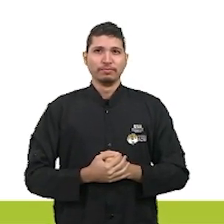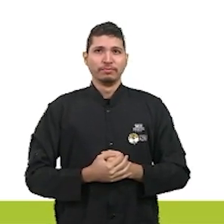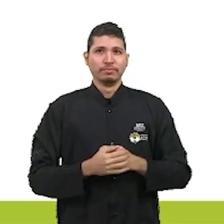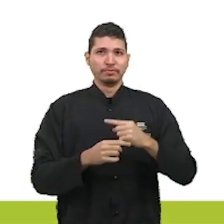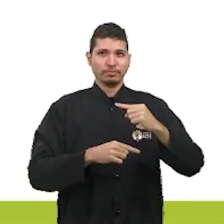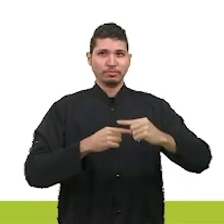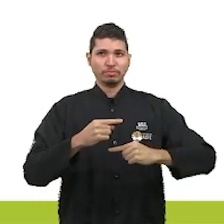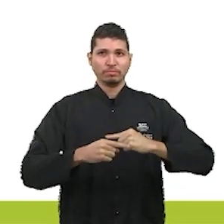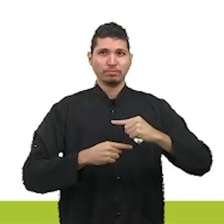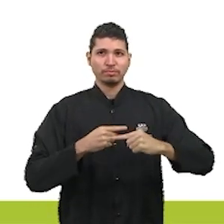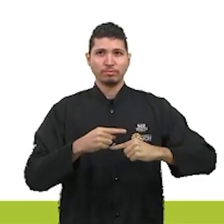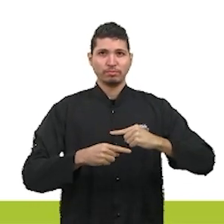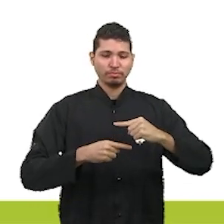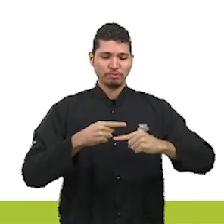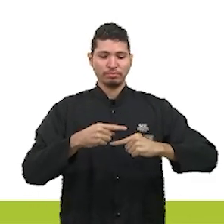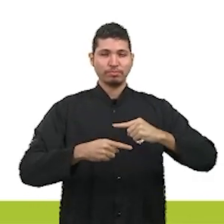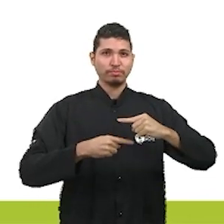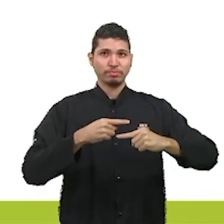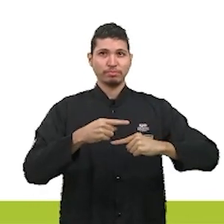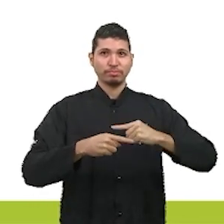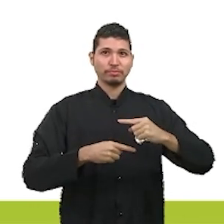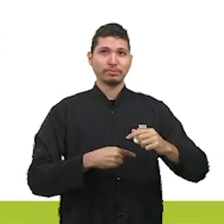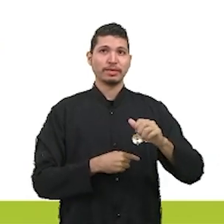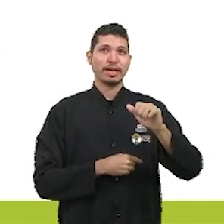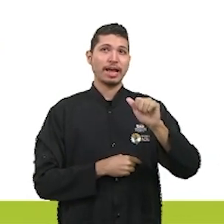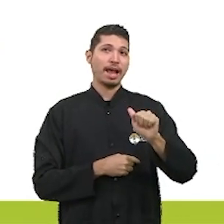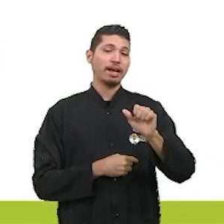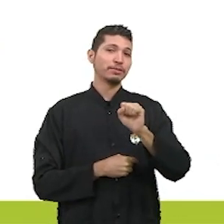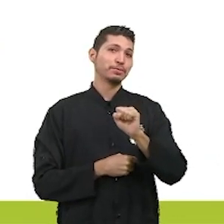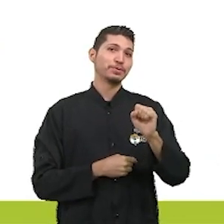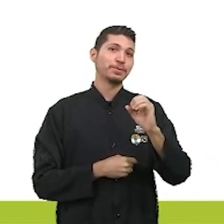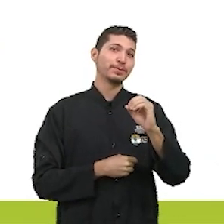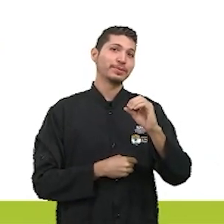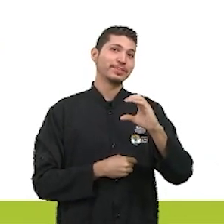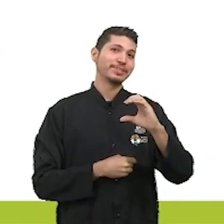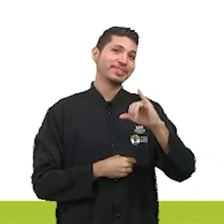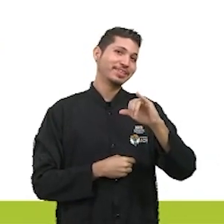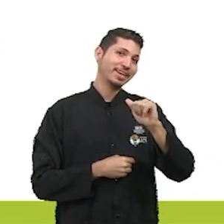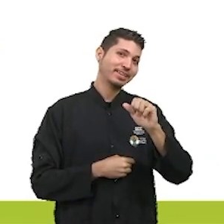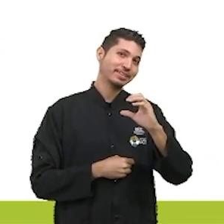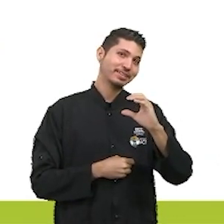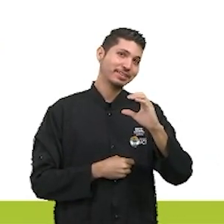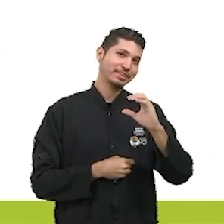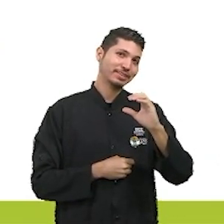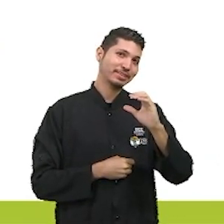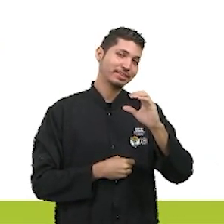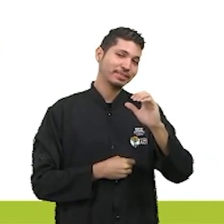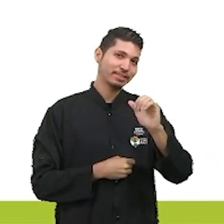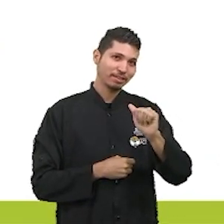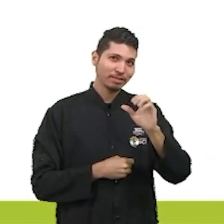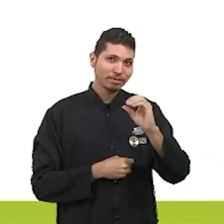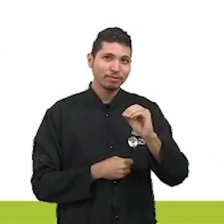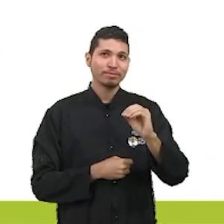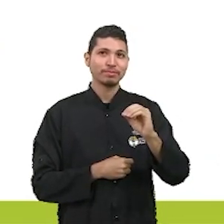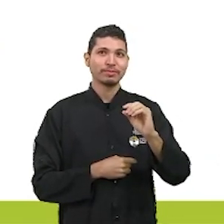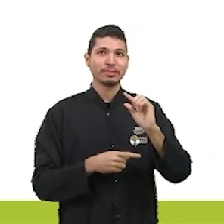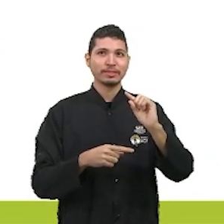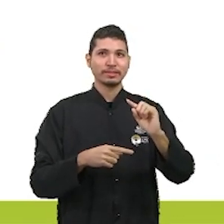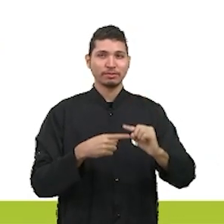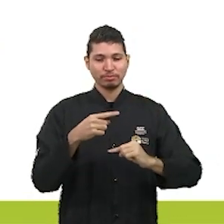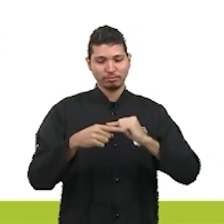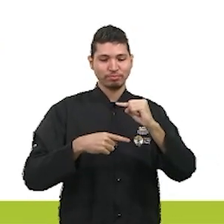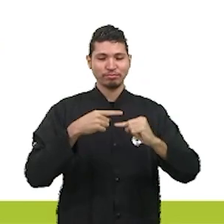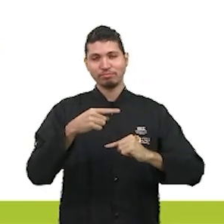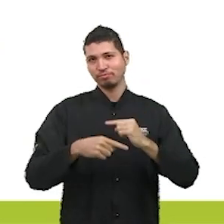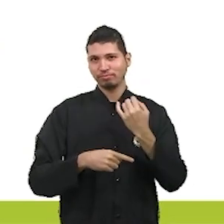geradores elétricos. Né? Olha, professora, já havia associação de resistores na aula passada, isso. Agora a gente vai ver a